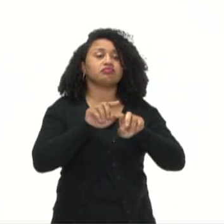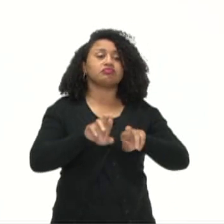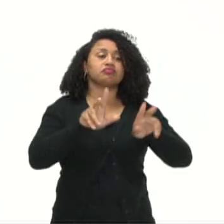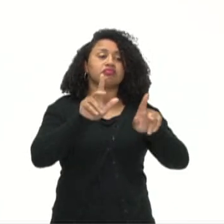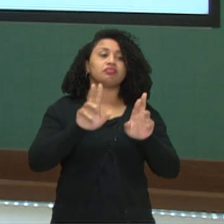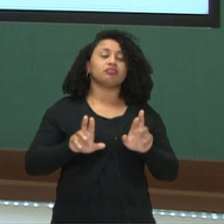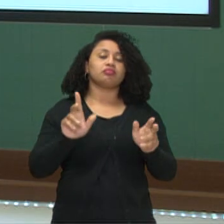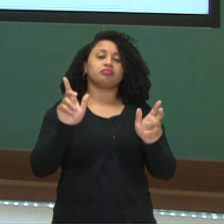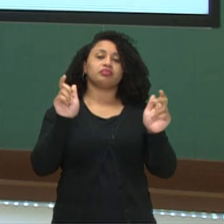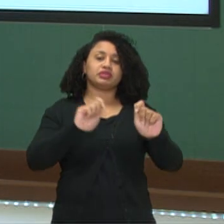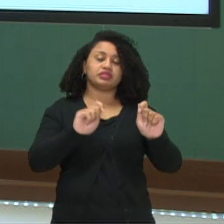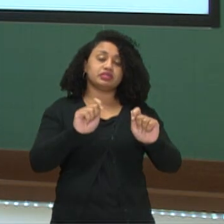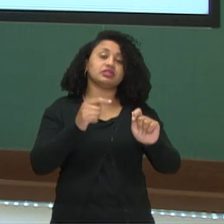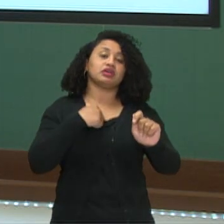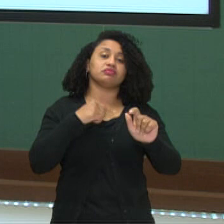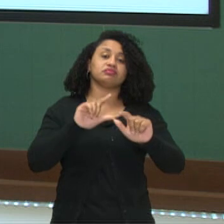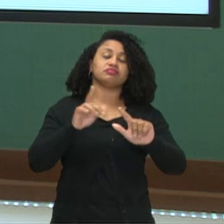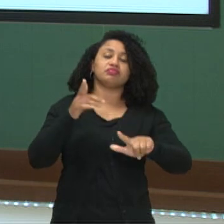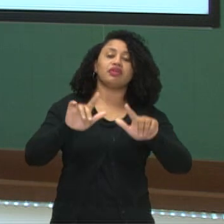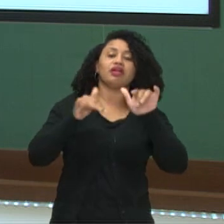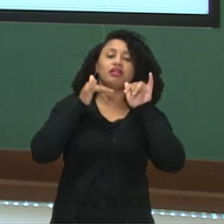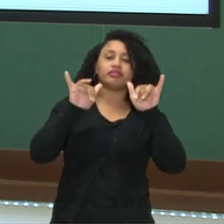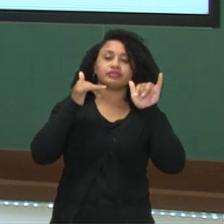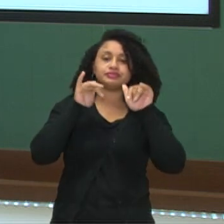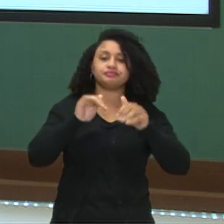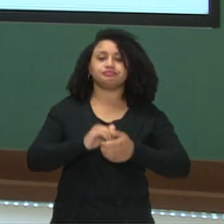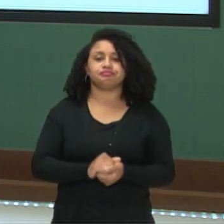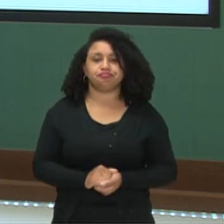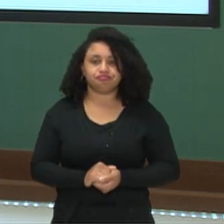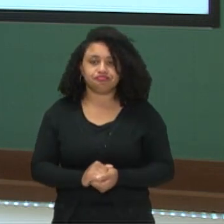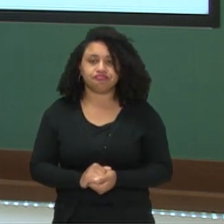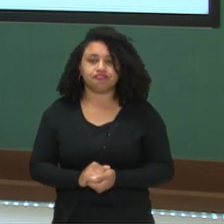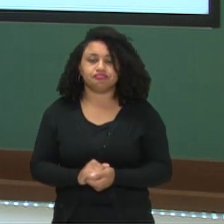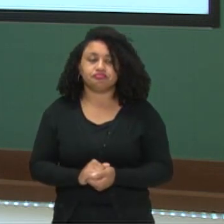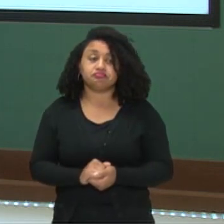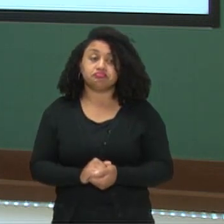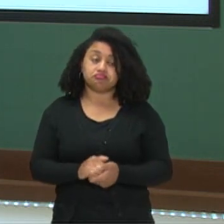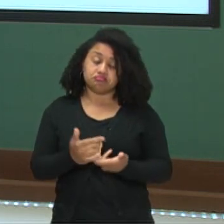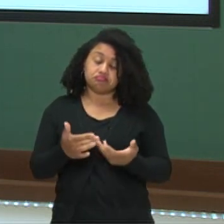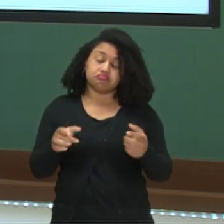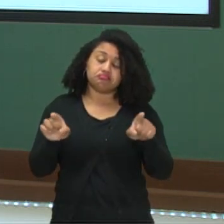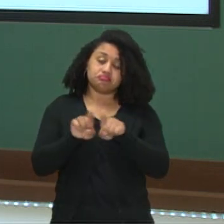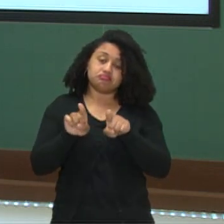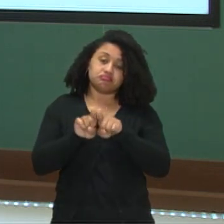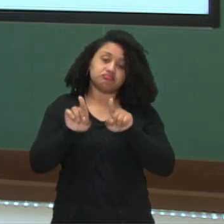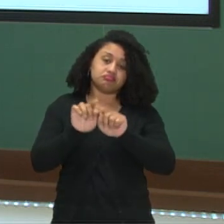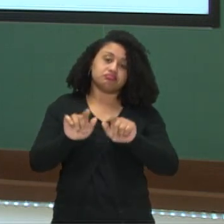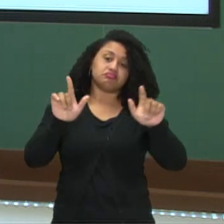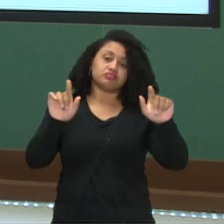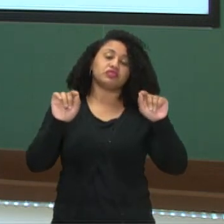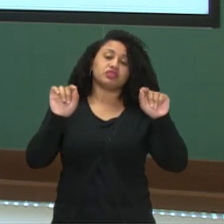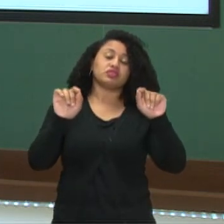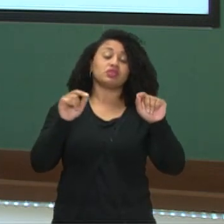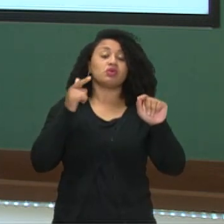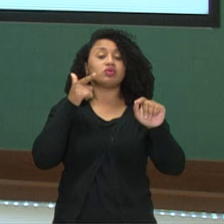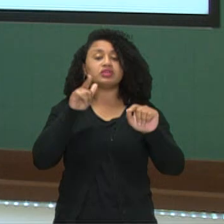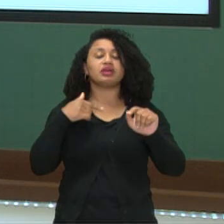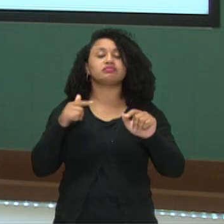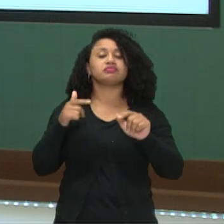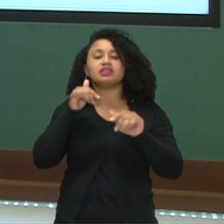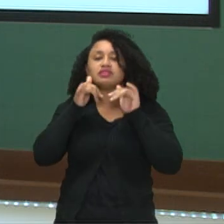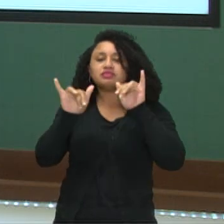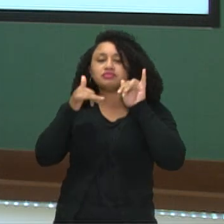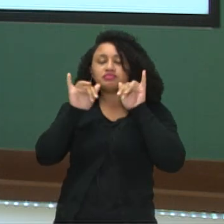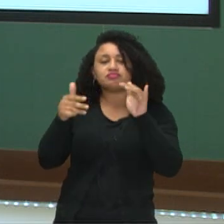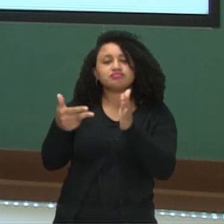uma tensão elétrica, tá? E também, claro, que se carregam com carga elétrica, assim também